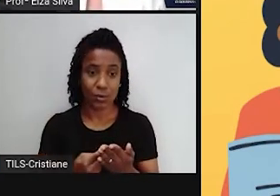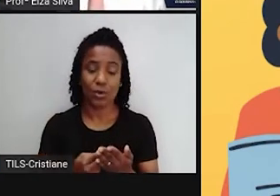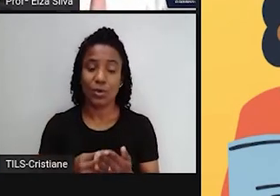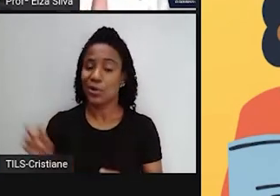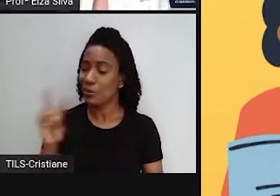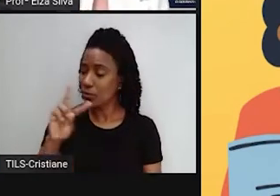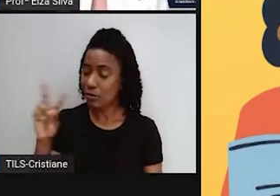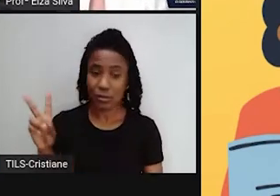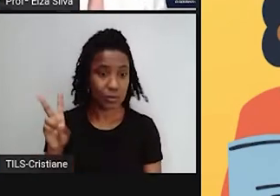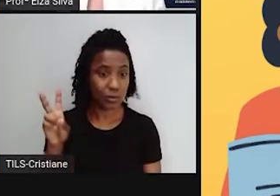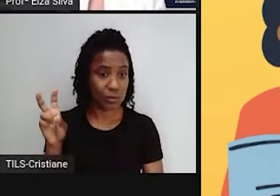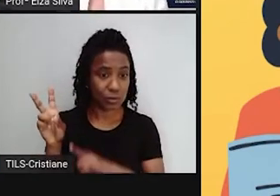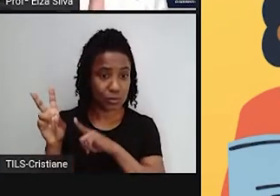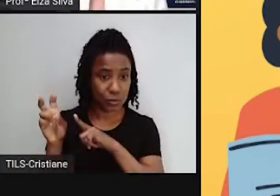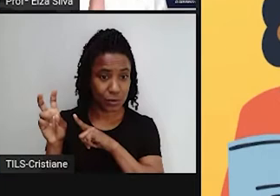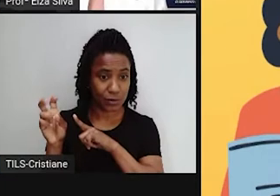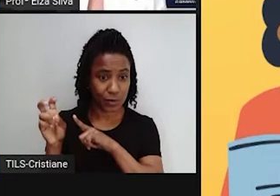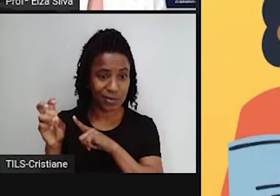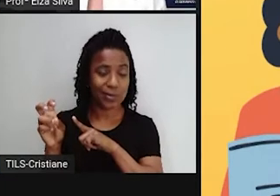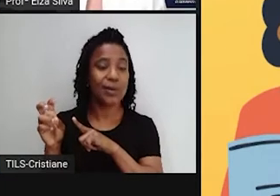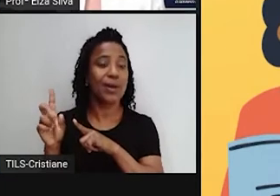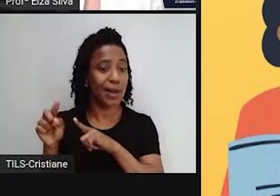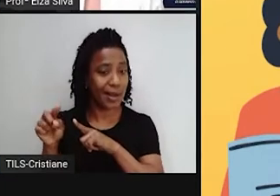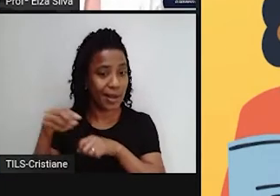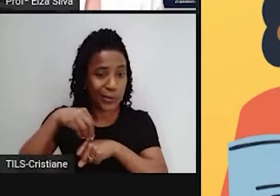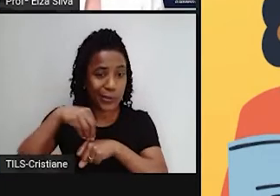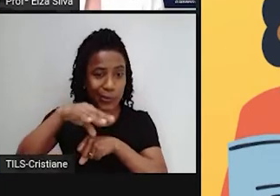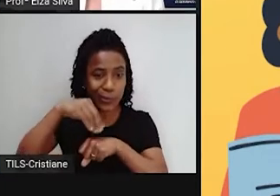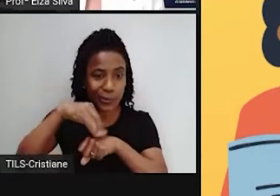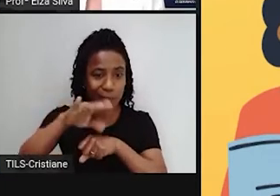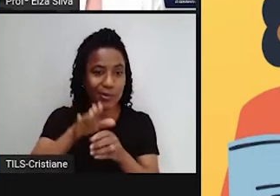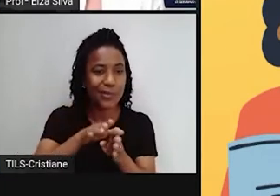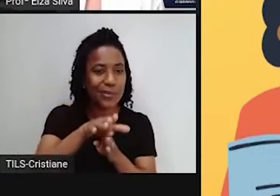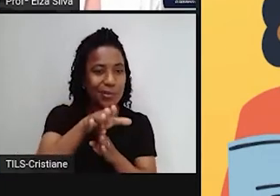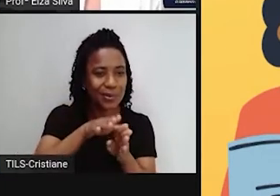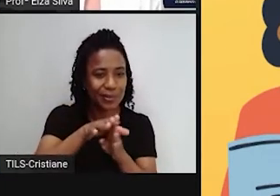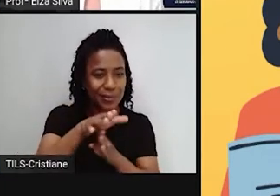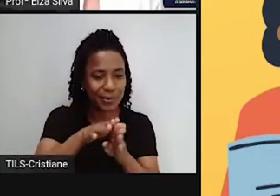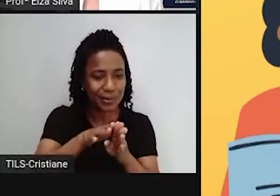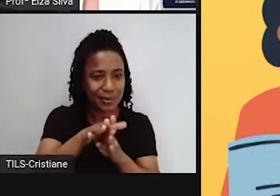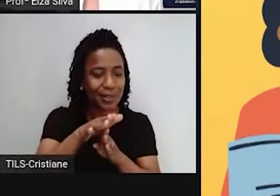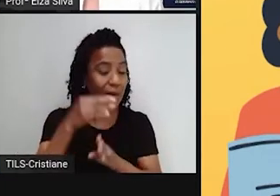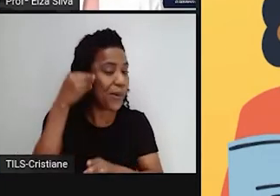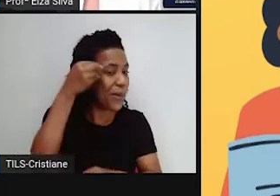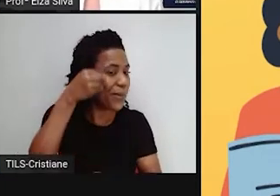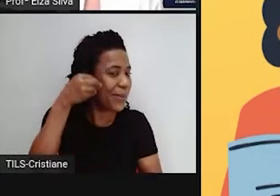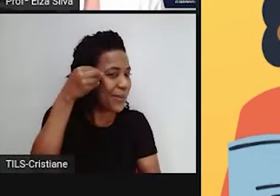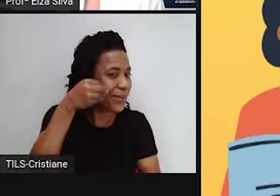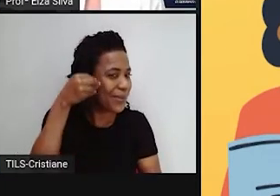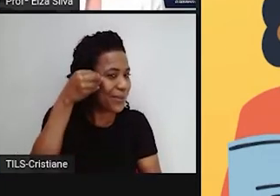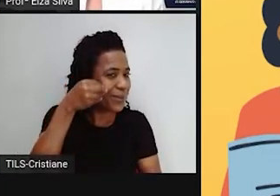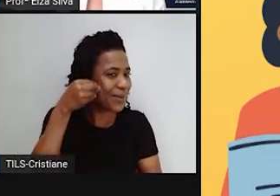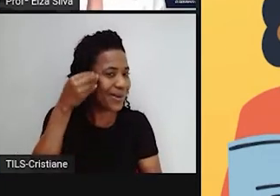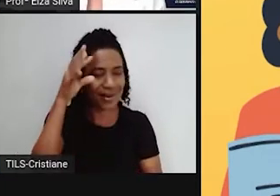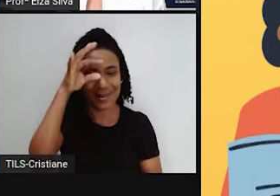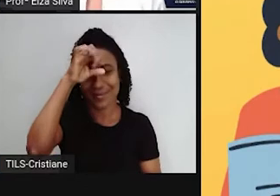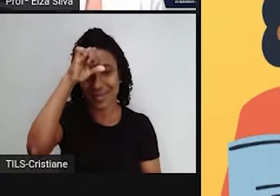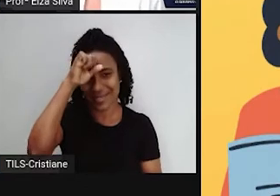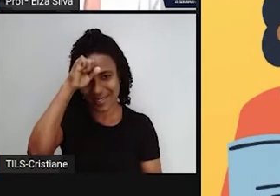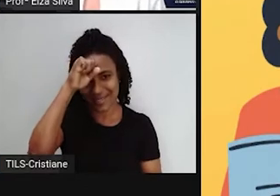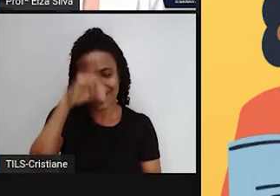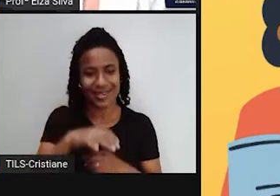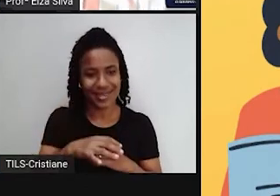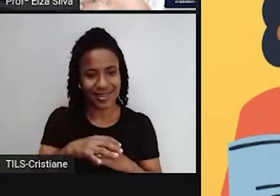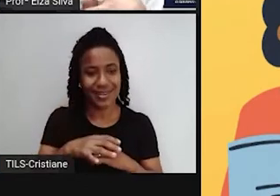de ensinamento, de conselho de vida. E é muito bom a gente ouvir os provérbios, interpretar